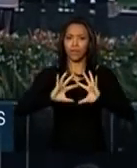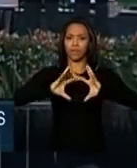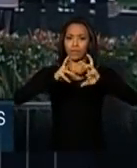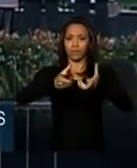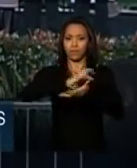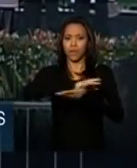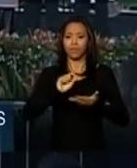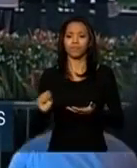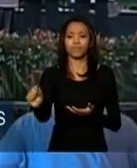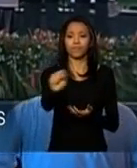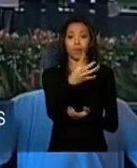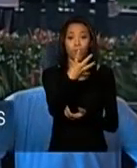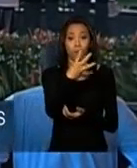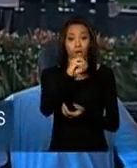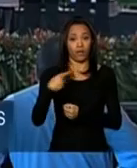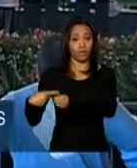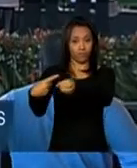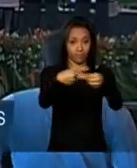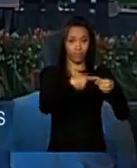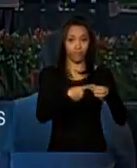40 municípios.